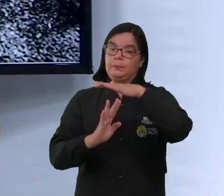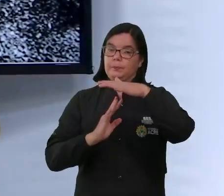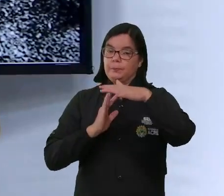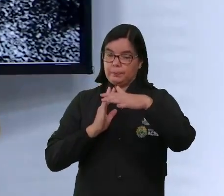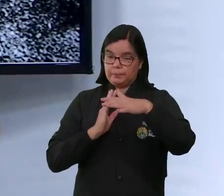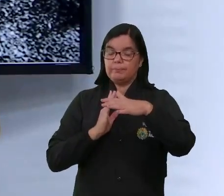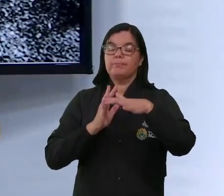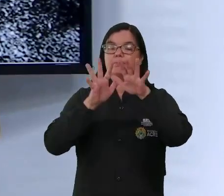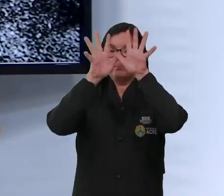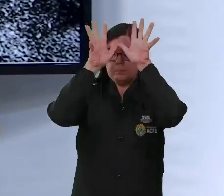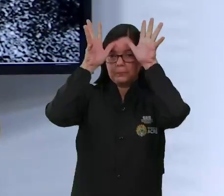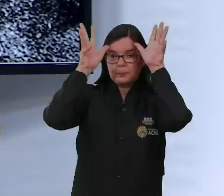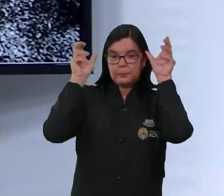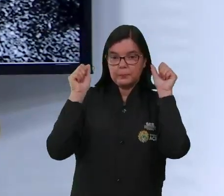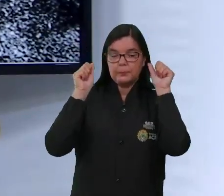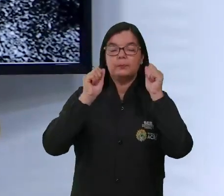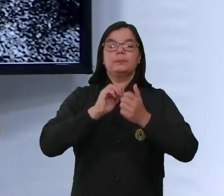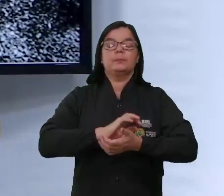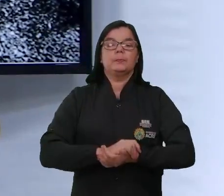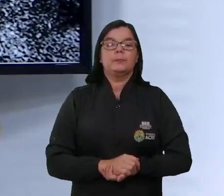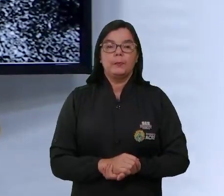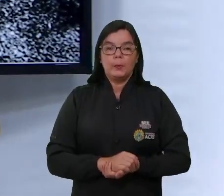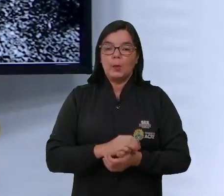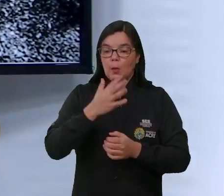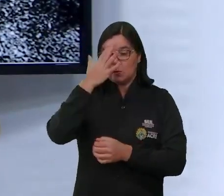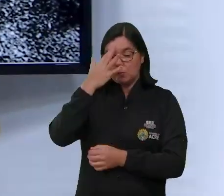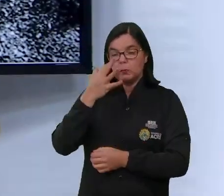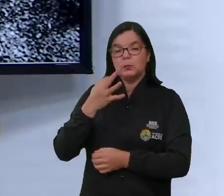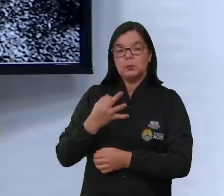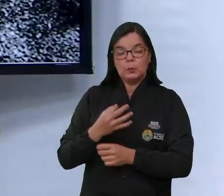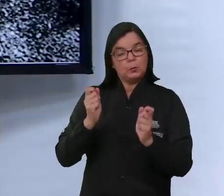até a nossa região,